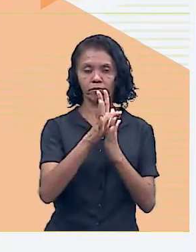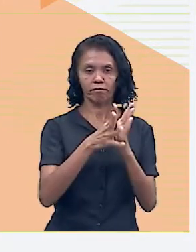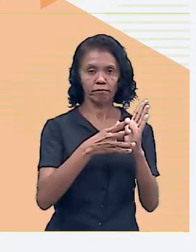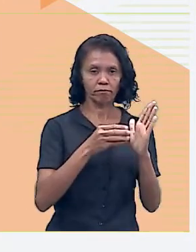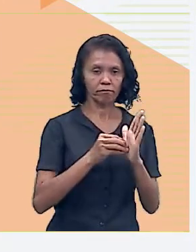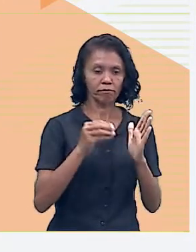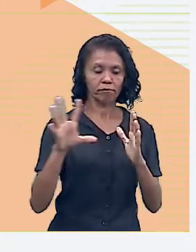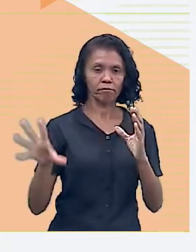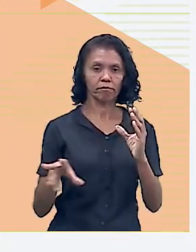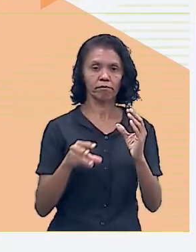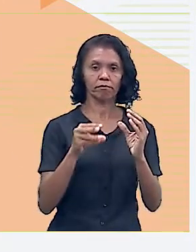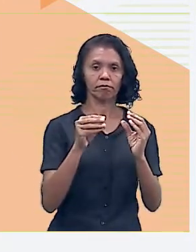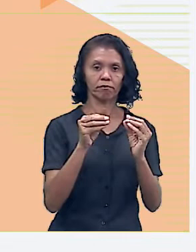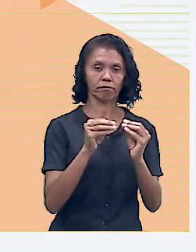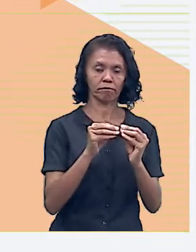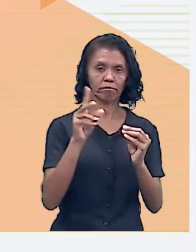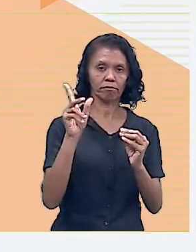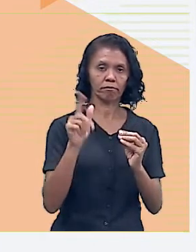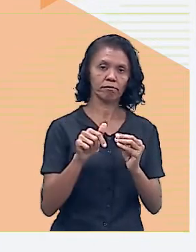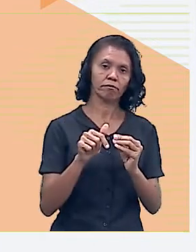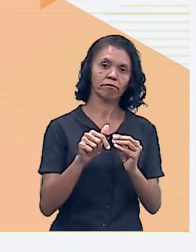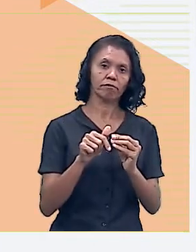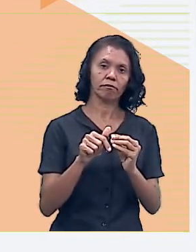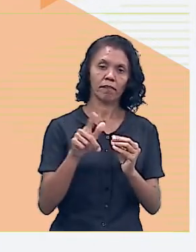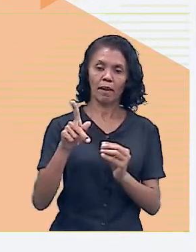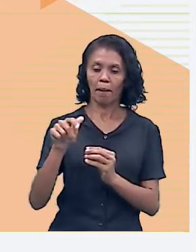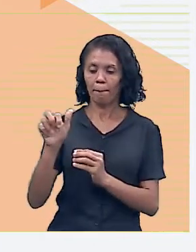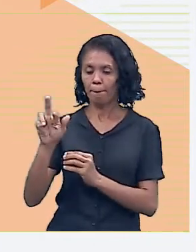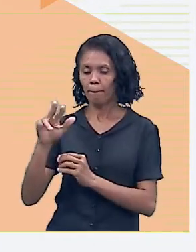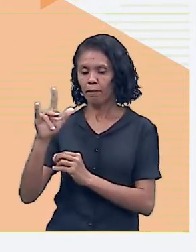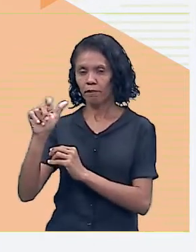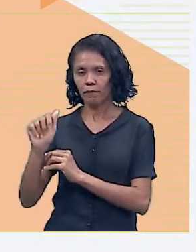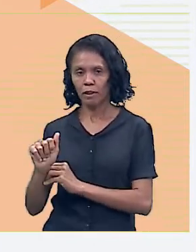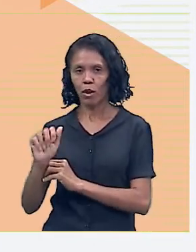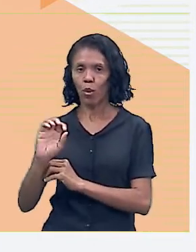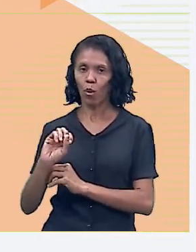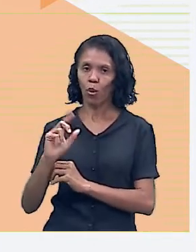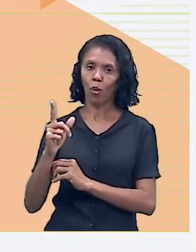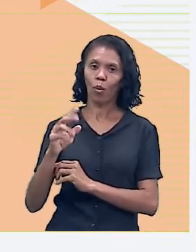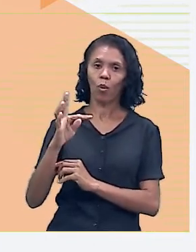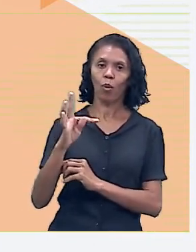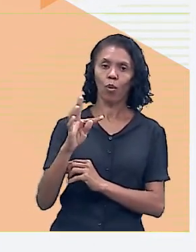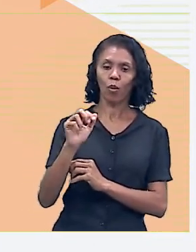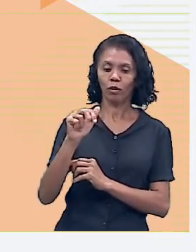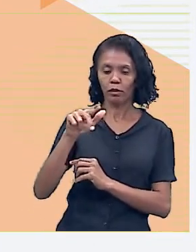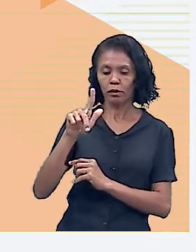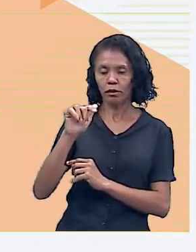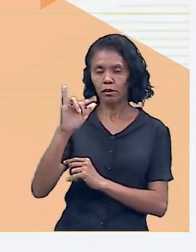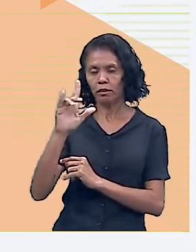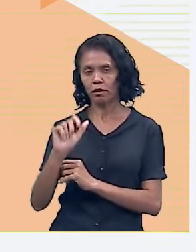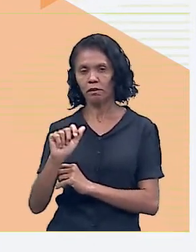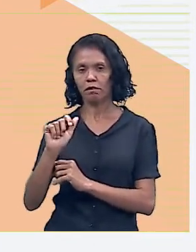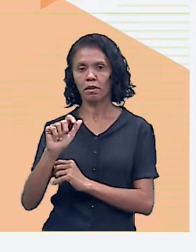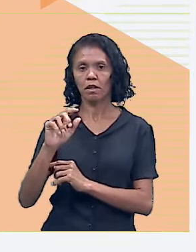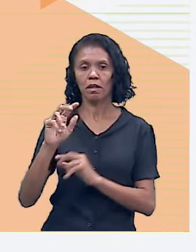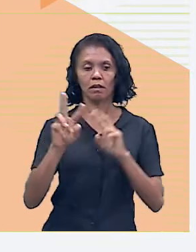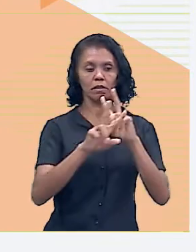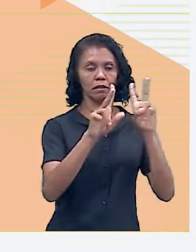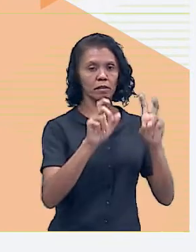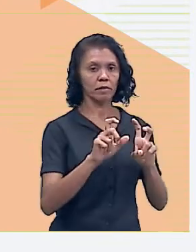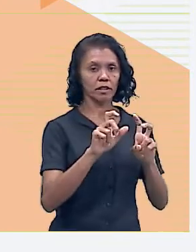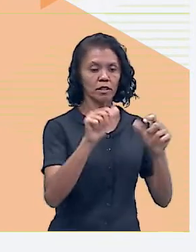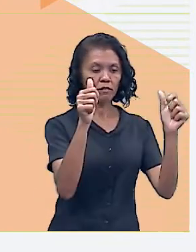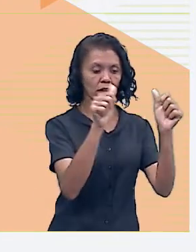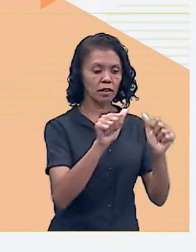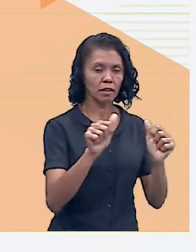completa e não parcial abordagem completa parcial ou também conhecida como tangência a temática ela é avaliada no